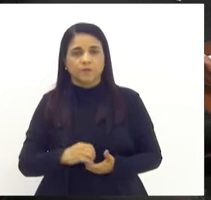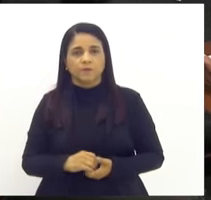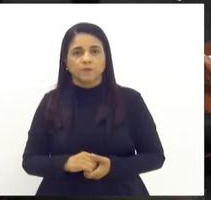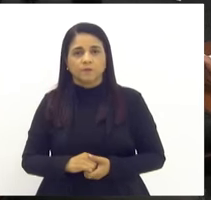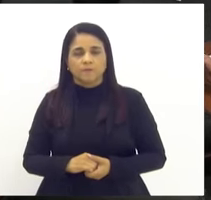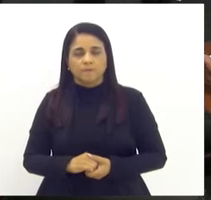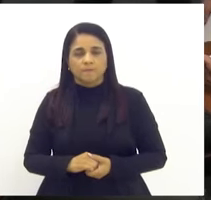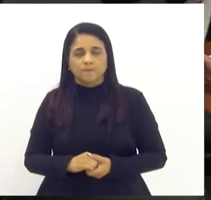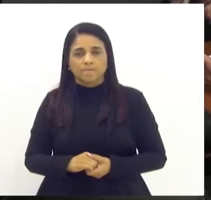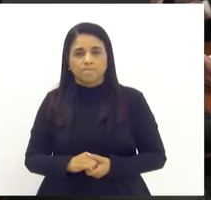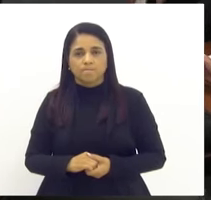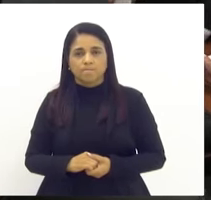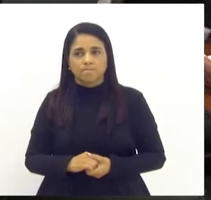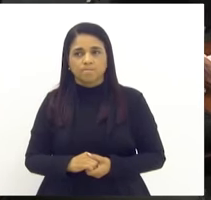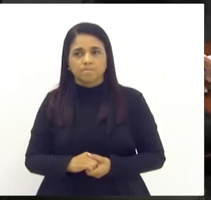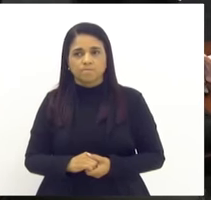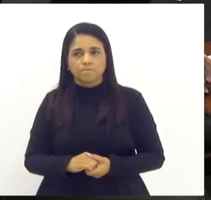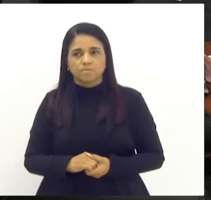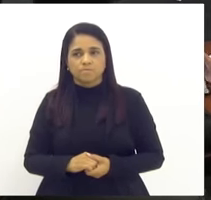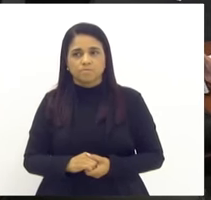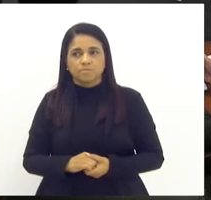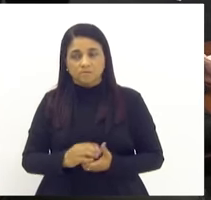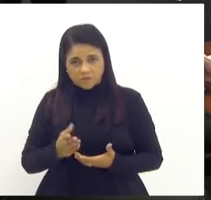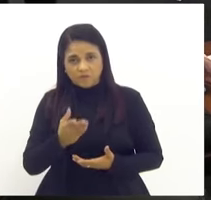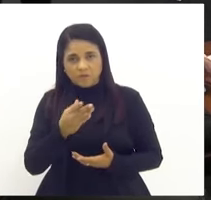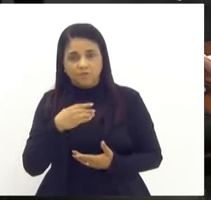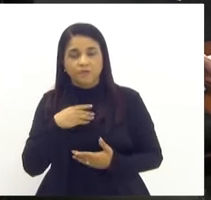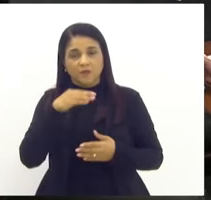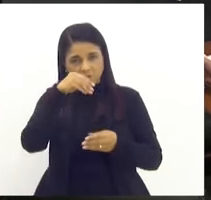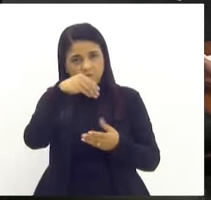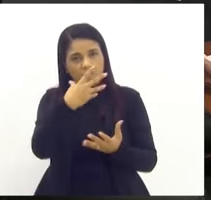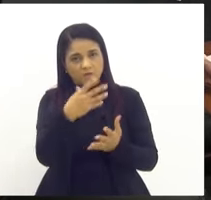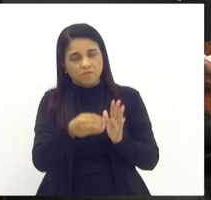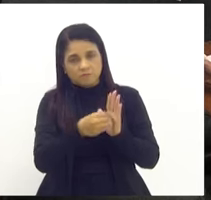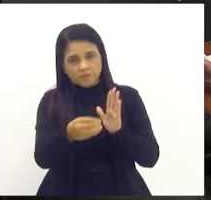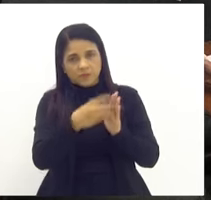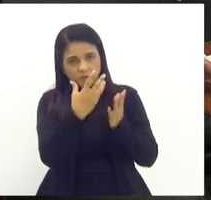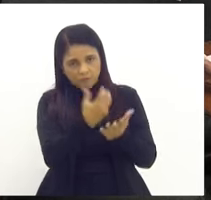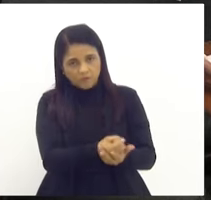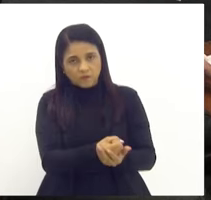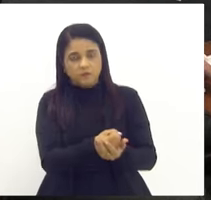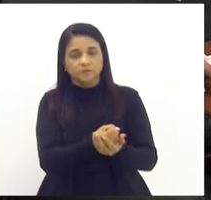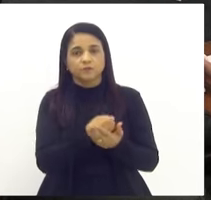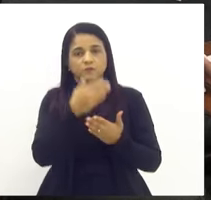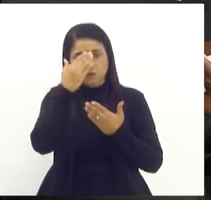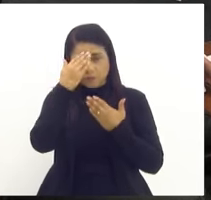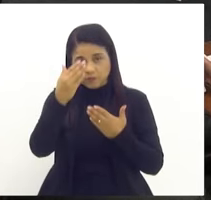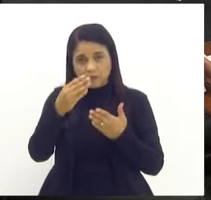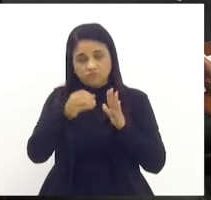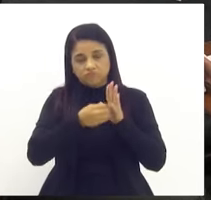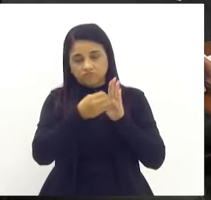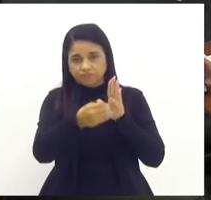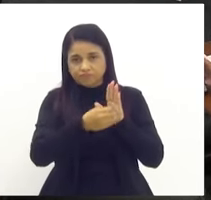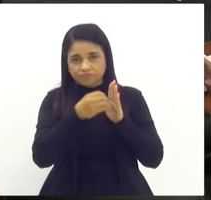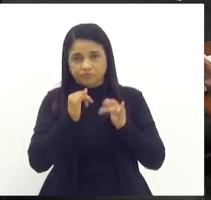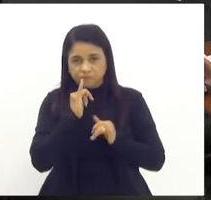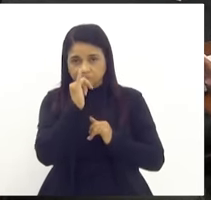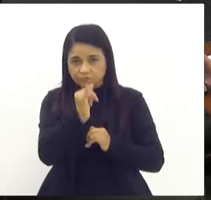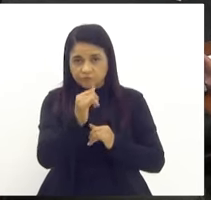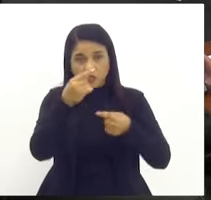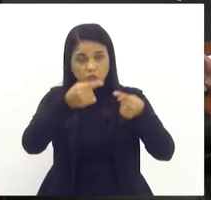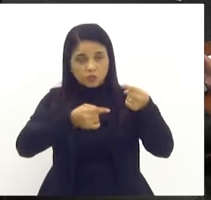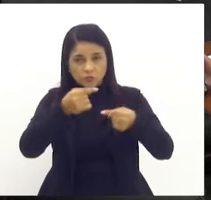Serginho pode falar pode falar favorável senhor presidente Obrigado com os pareceres emitidos em